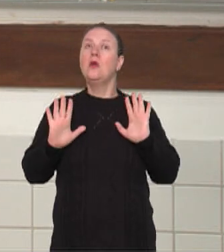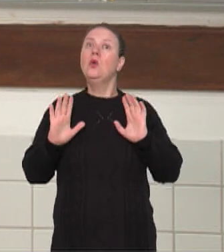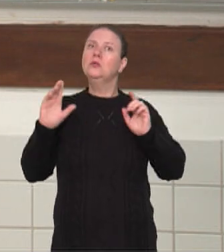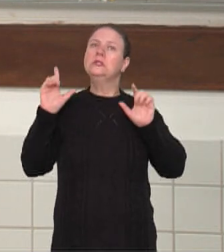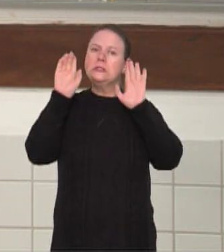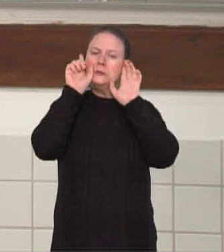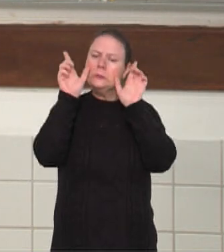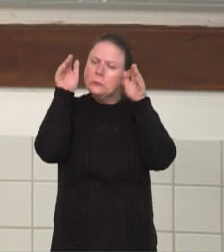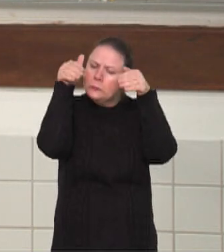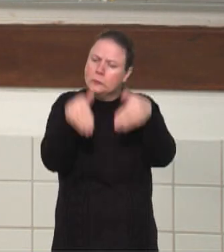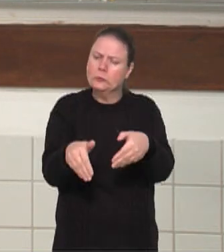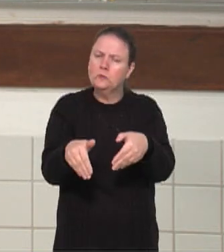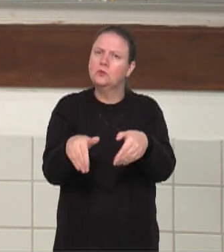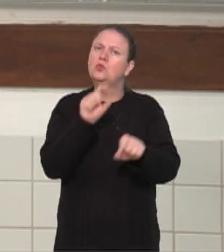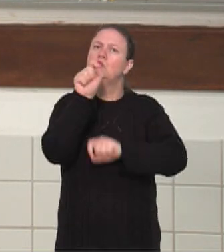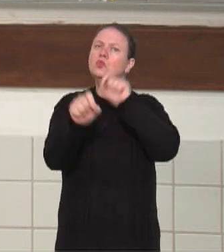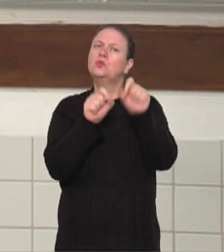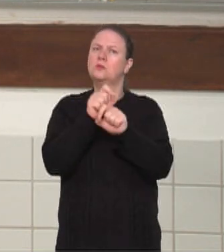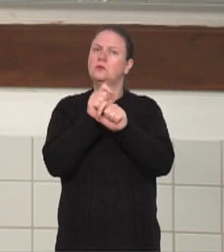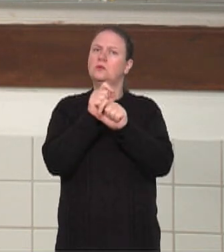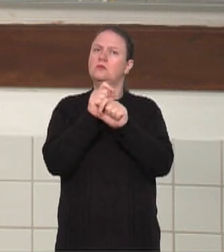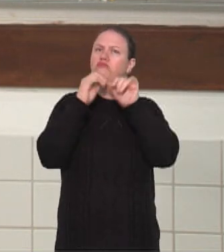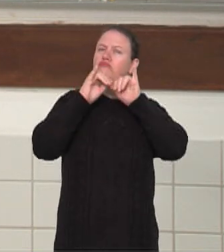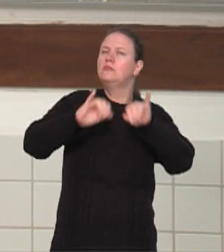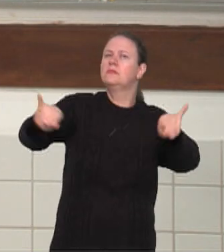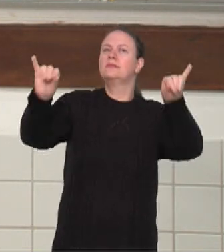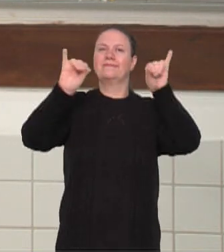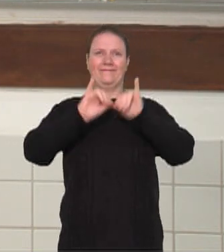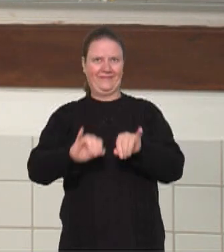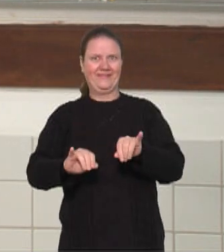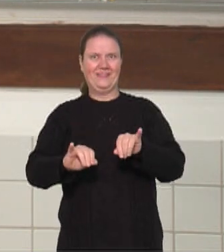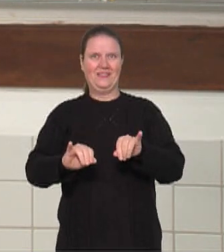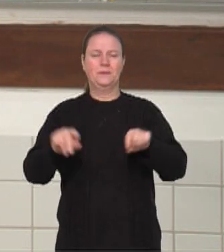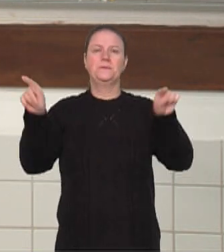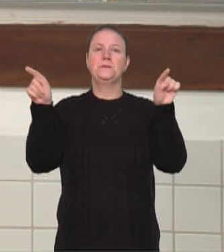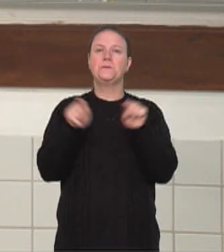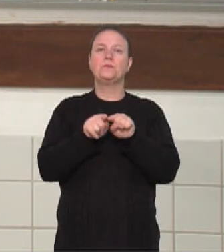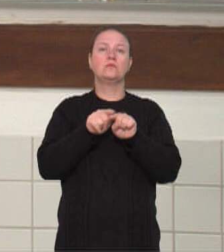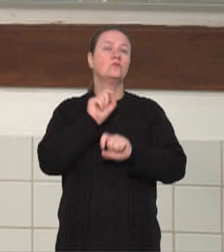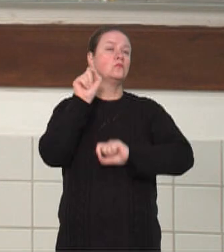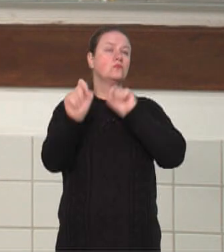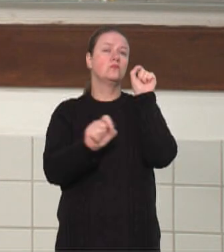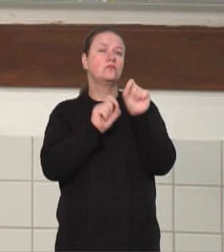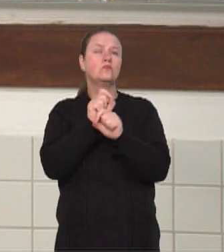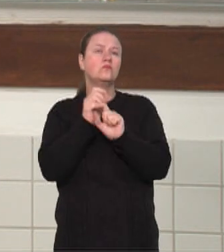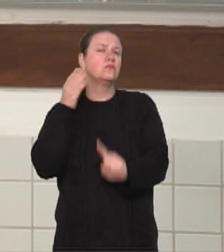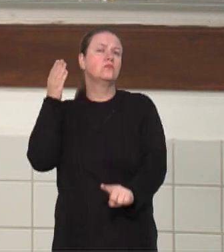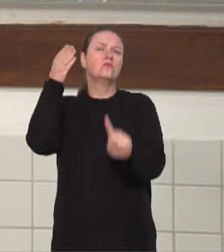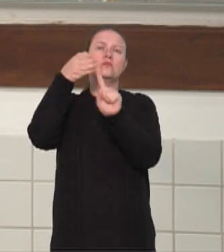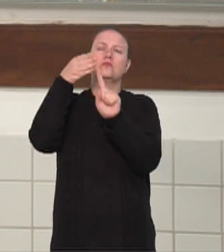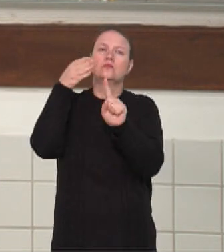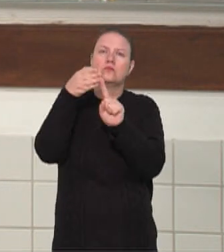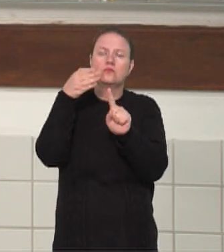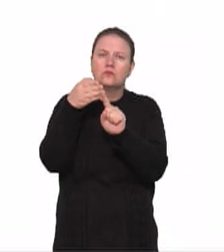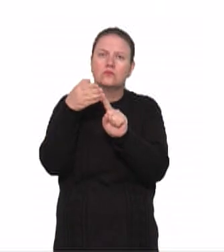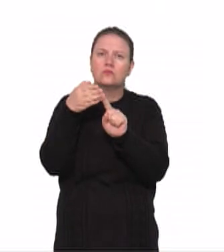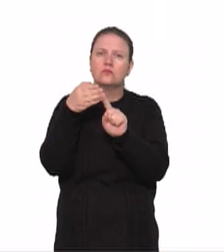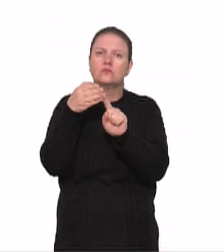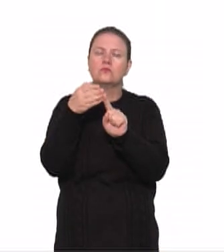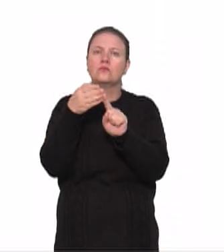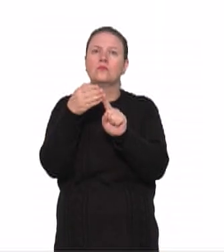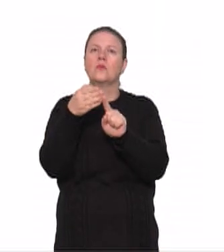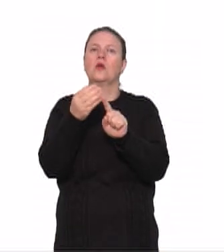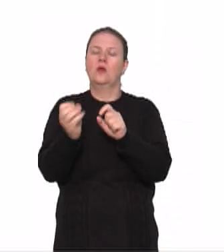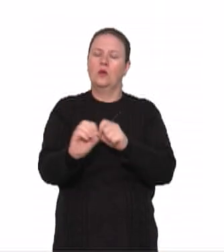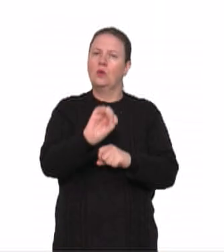uma intencionalidade que é de veicular uma mensagem. Né, então, quais são as intencionalidades que